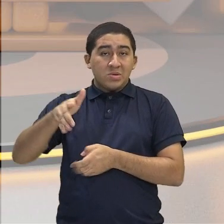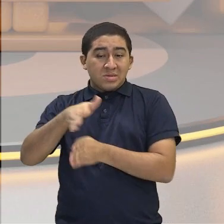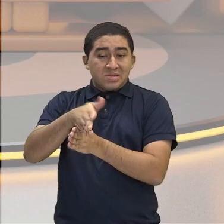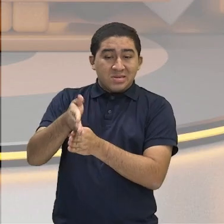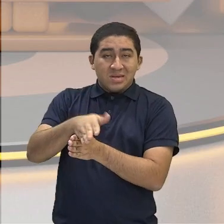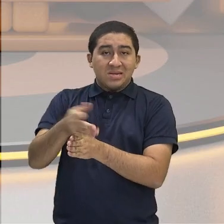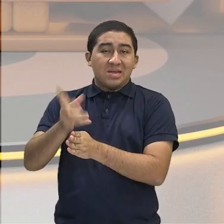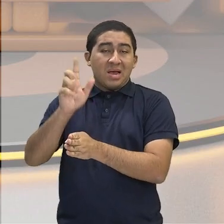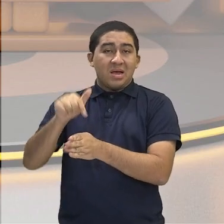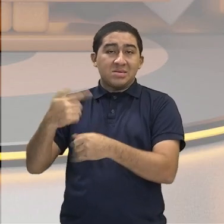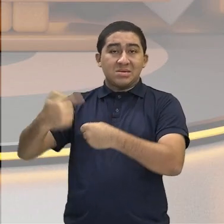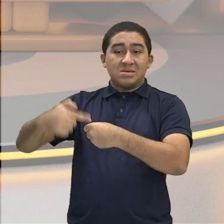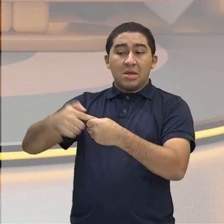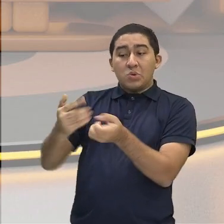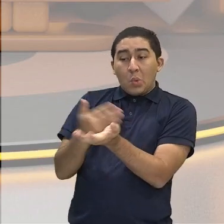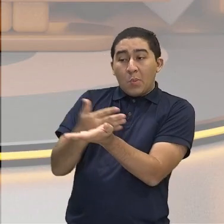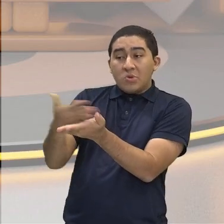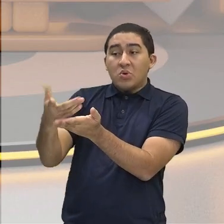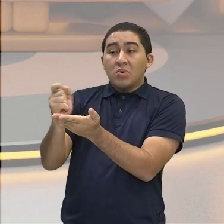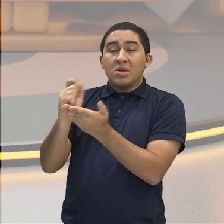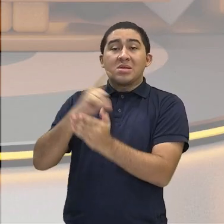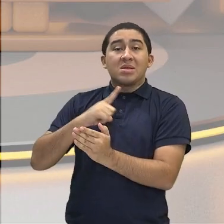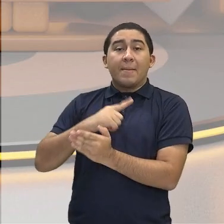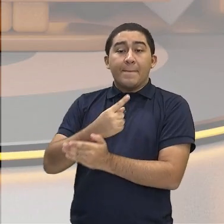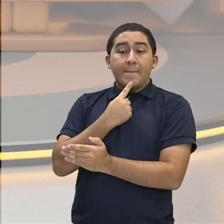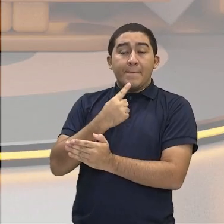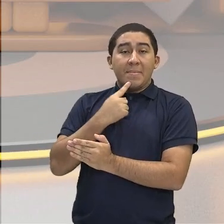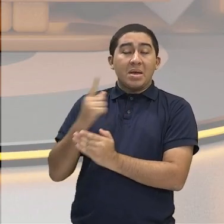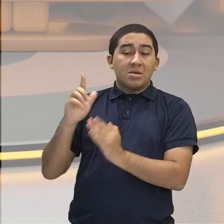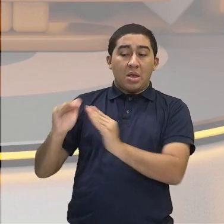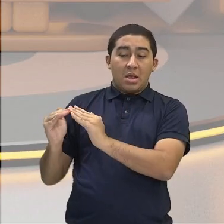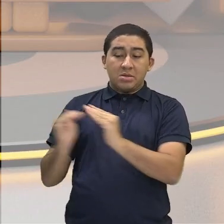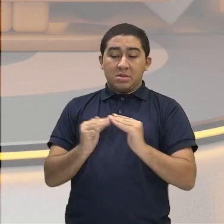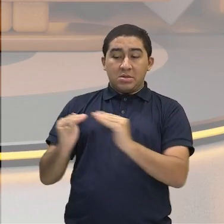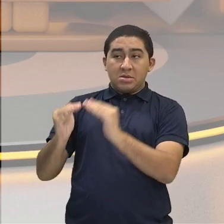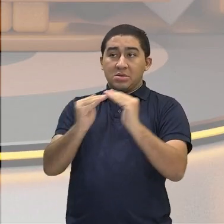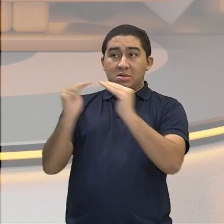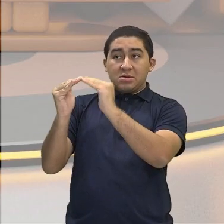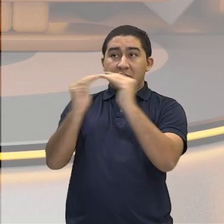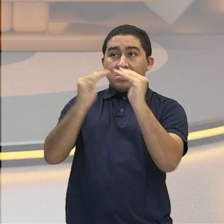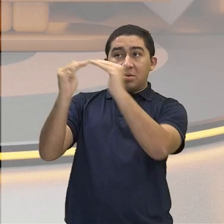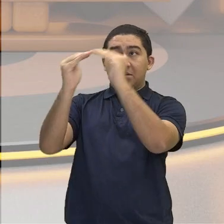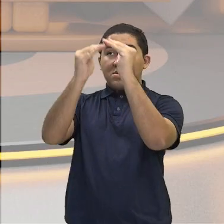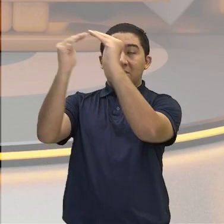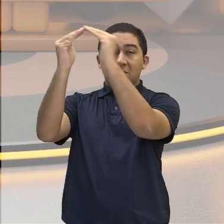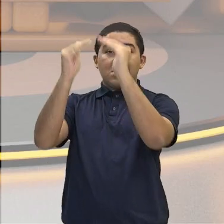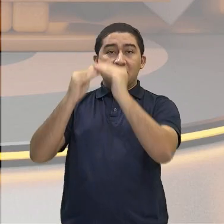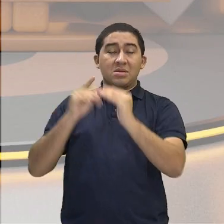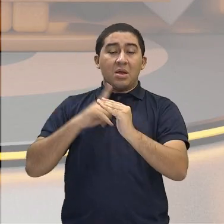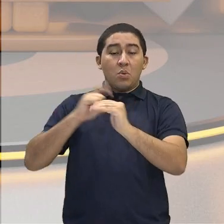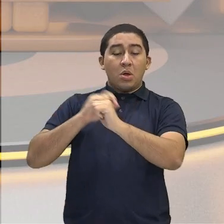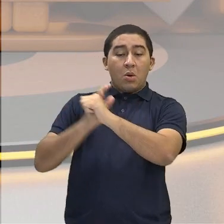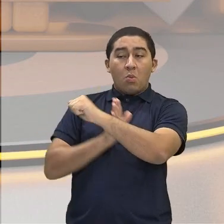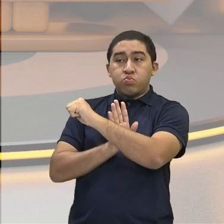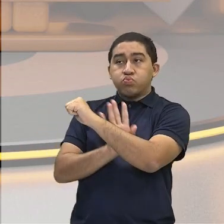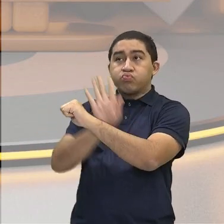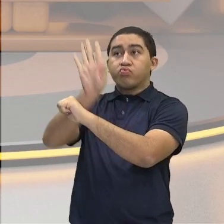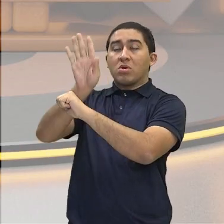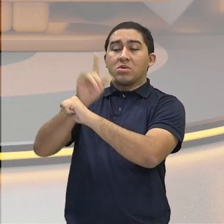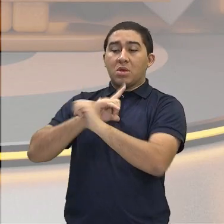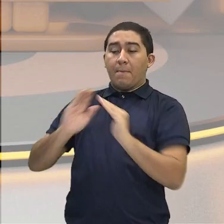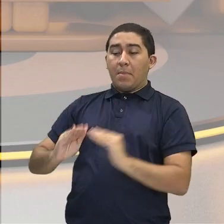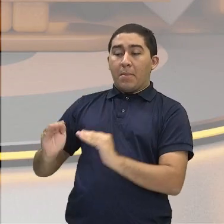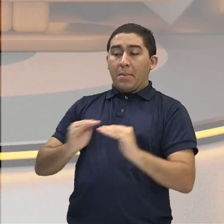favelas, certo? Ou seja, começaram a viver próximo às regiões dos morros e acabaram ali subindo os morros, formando as